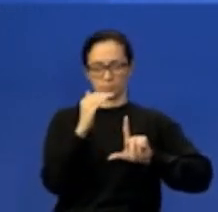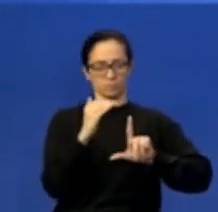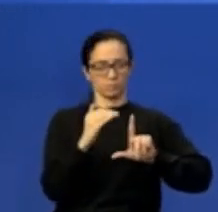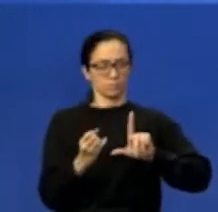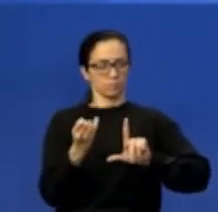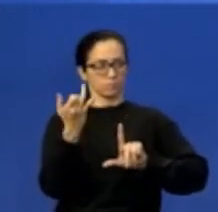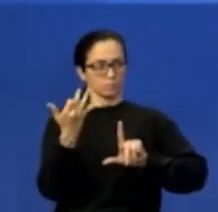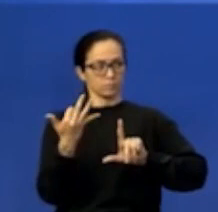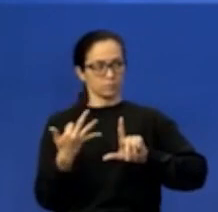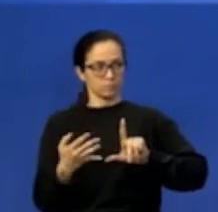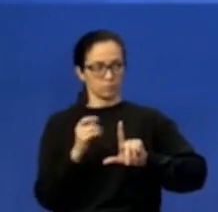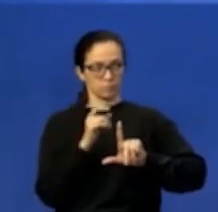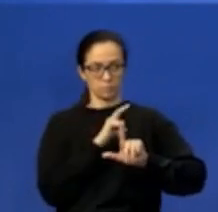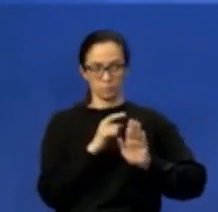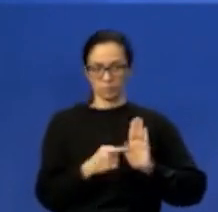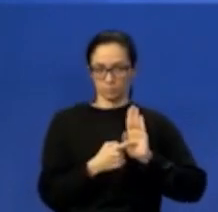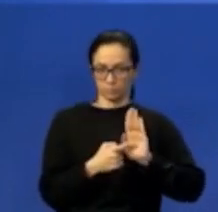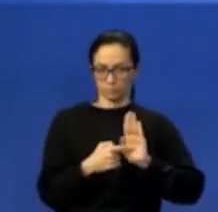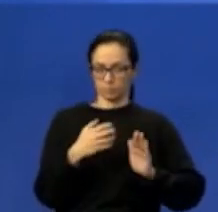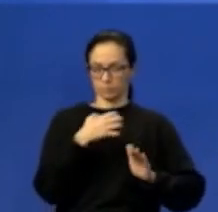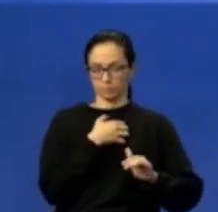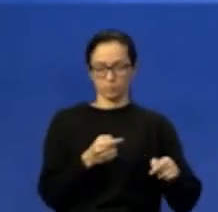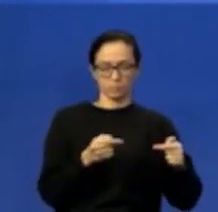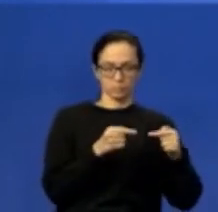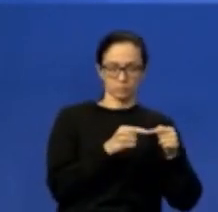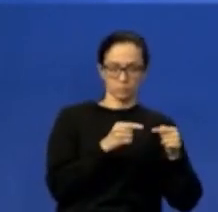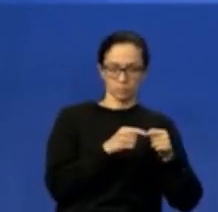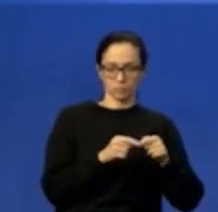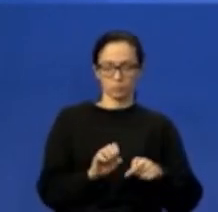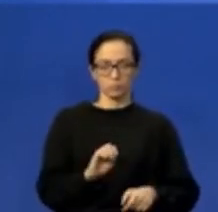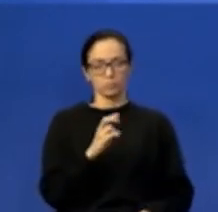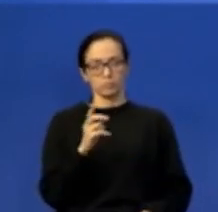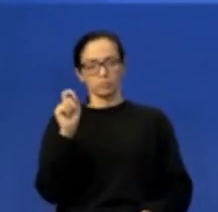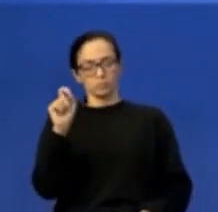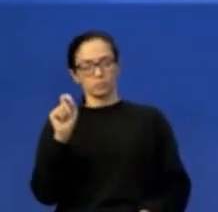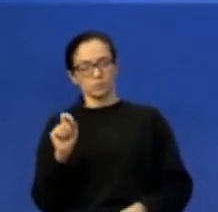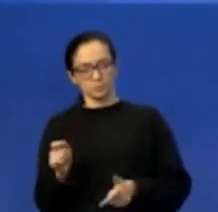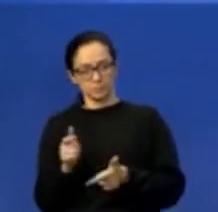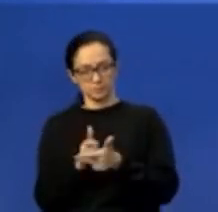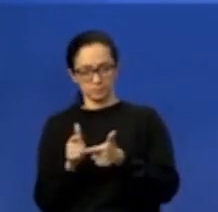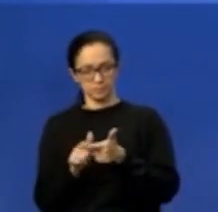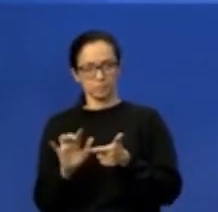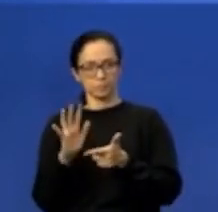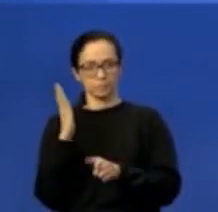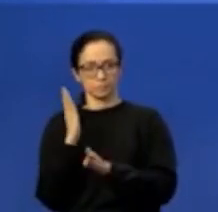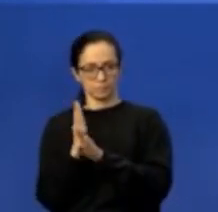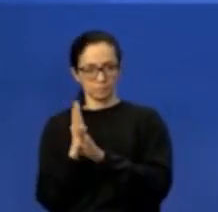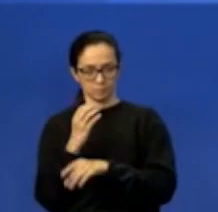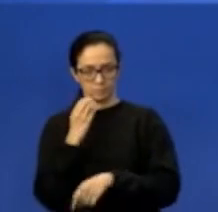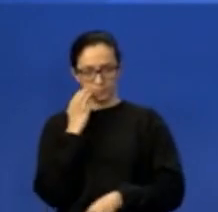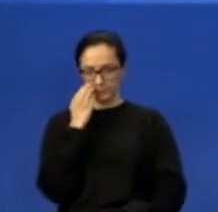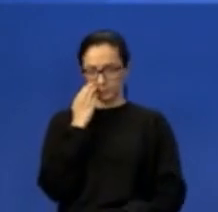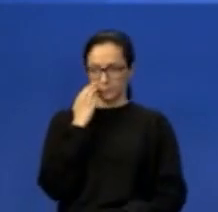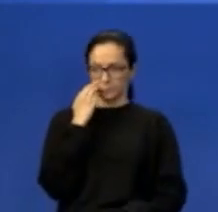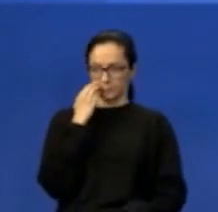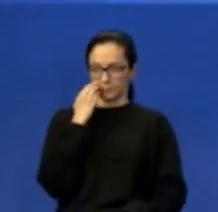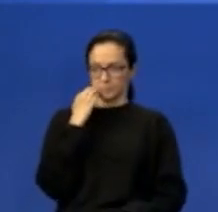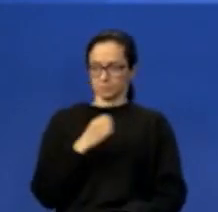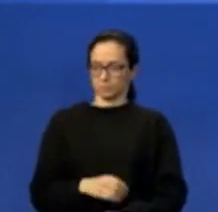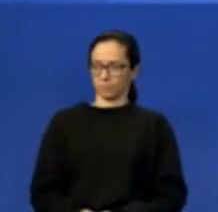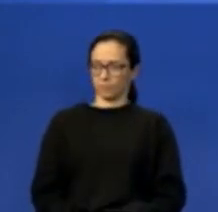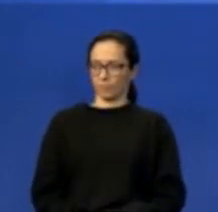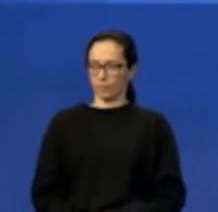de filtração em função a características e as principais disfunções ou alterações que a gente pode identificar.